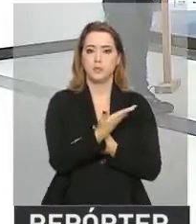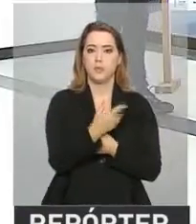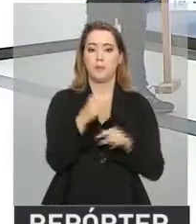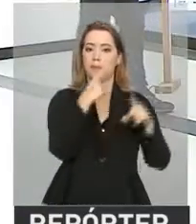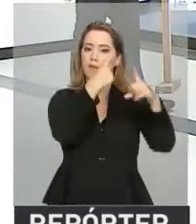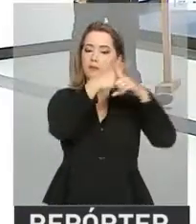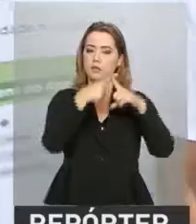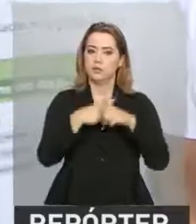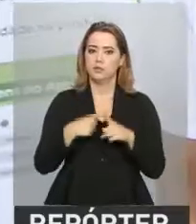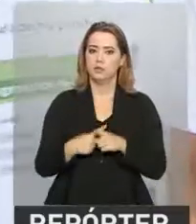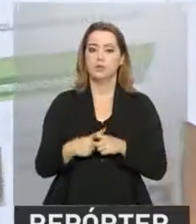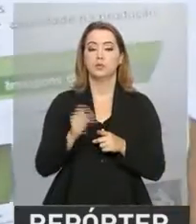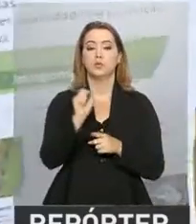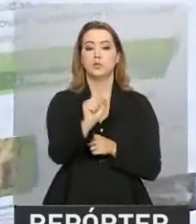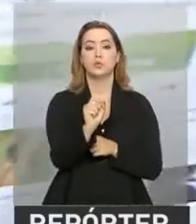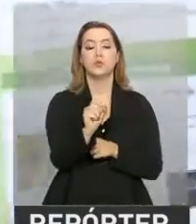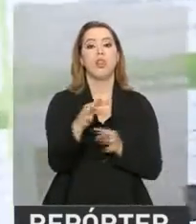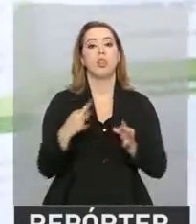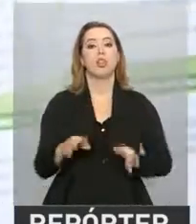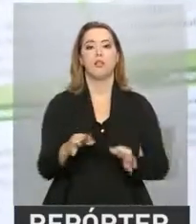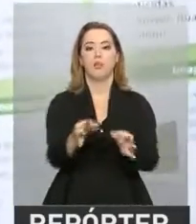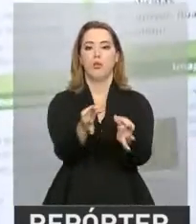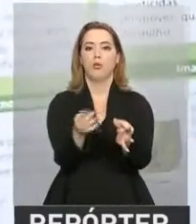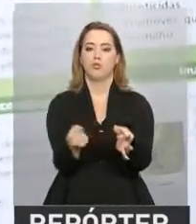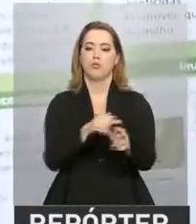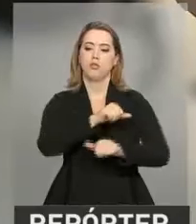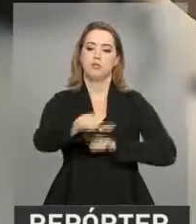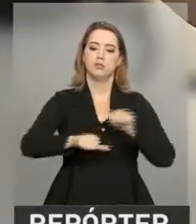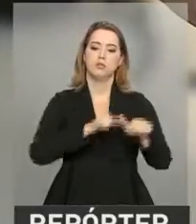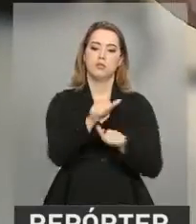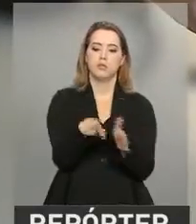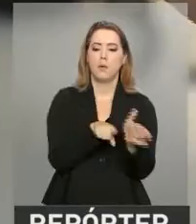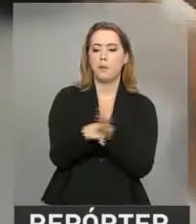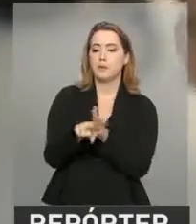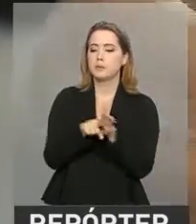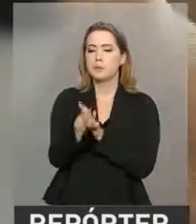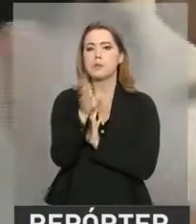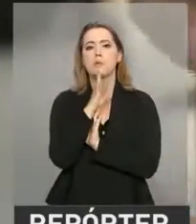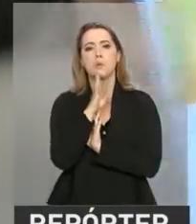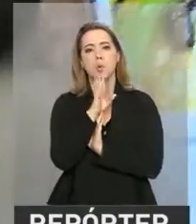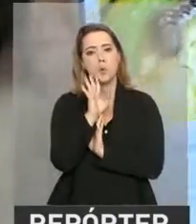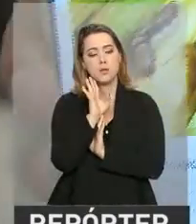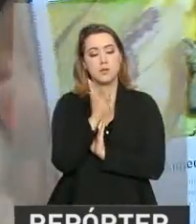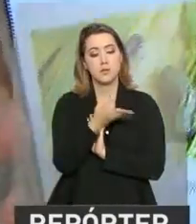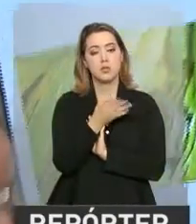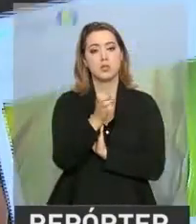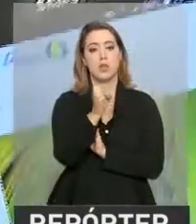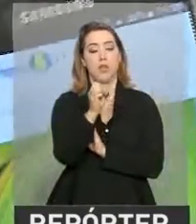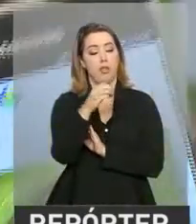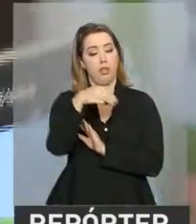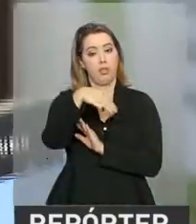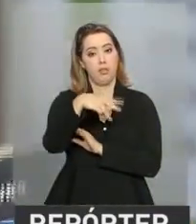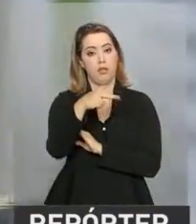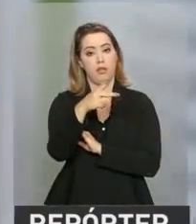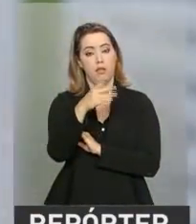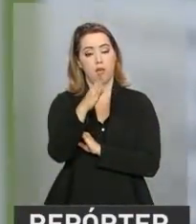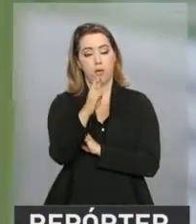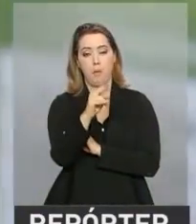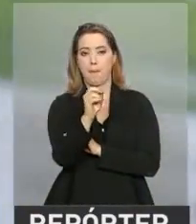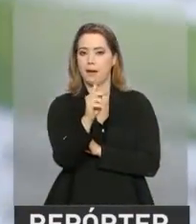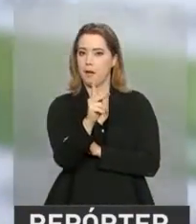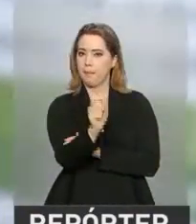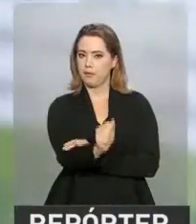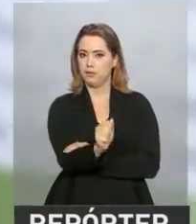em que universitários da área de tecnologia transformam as pesquisas e o conhecimento da Embrapa em ferramentas que possam ajudar